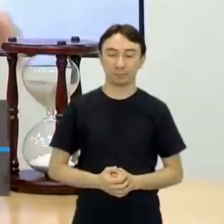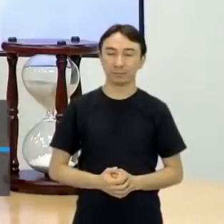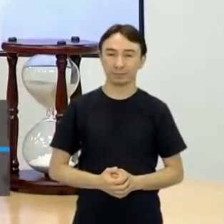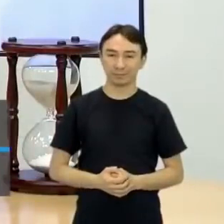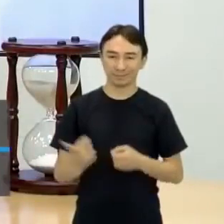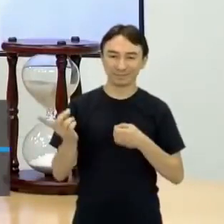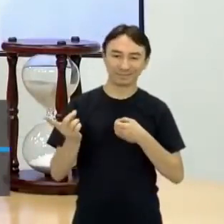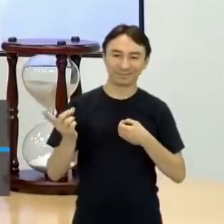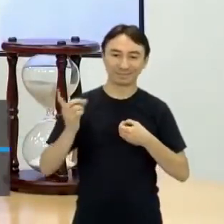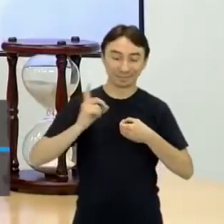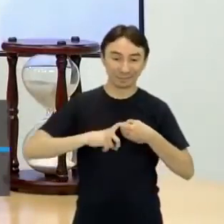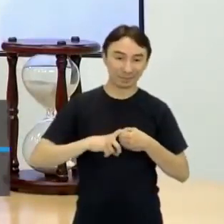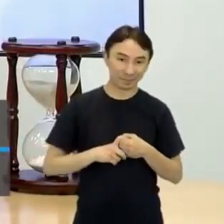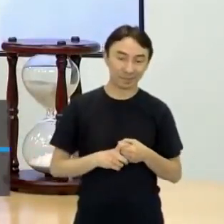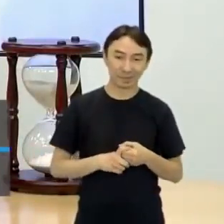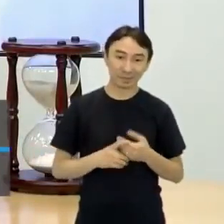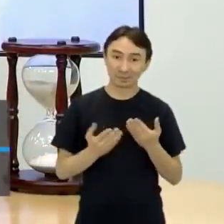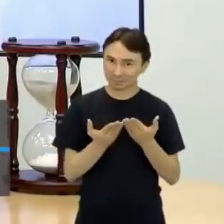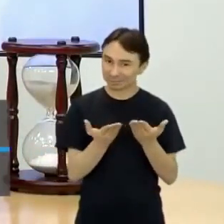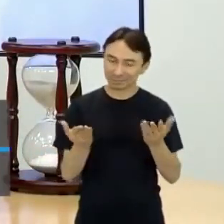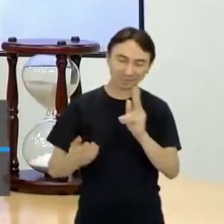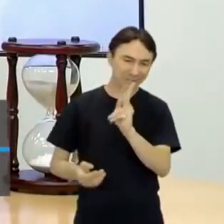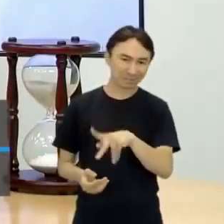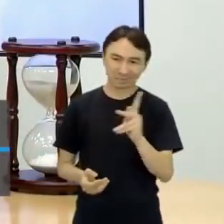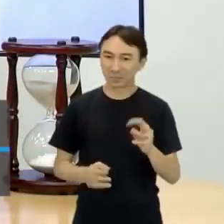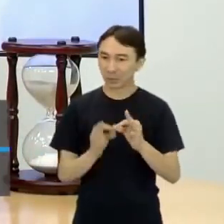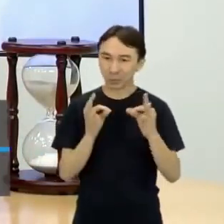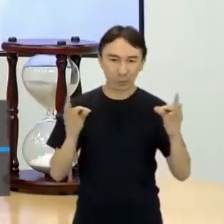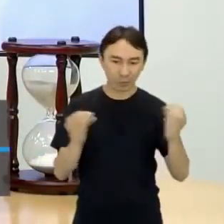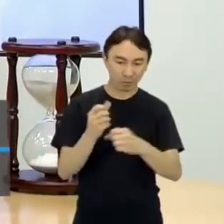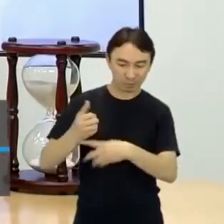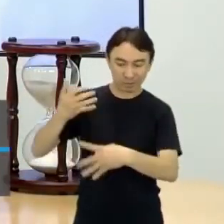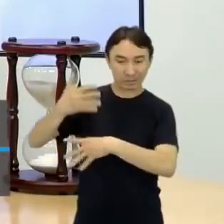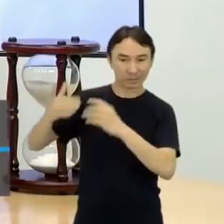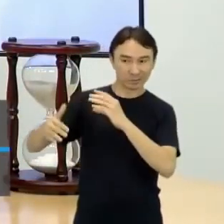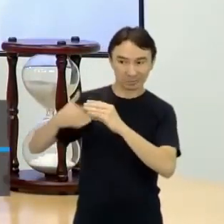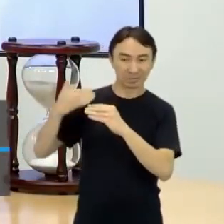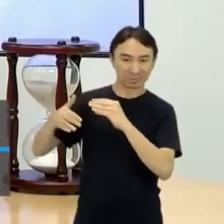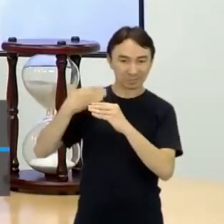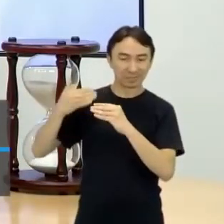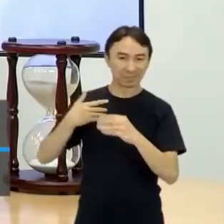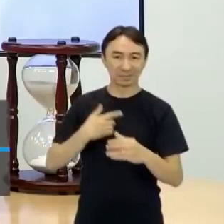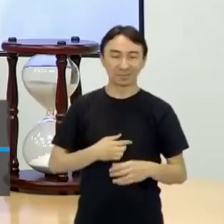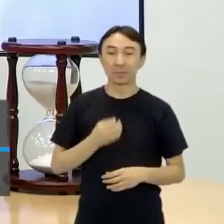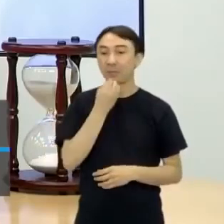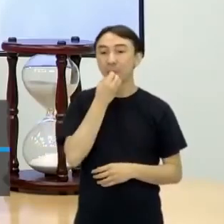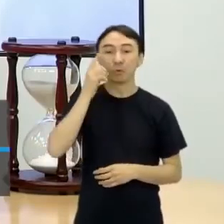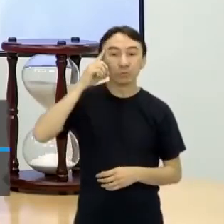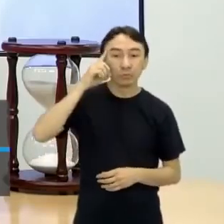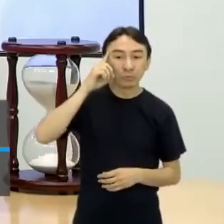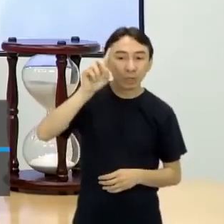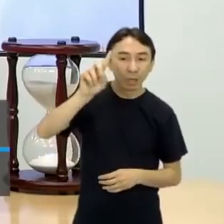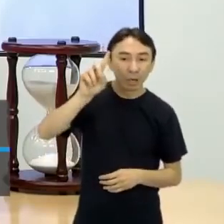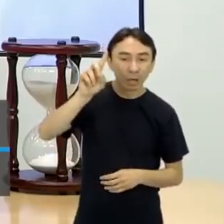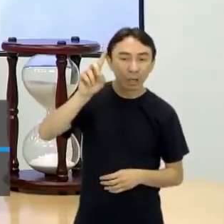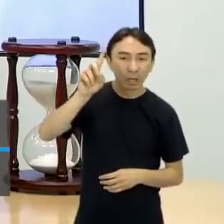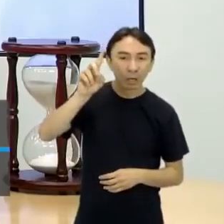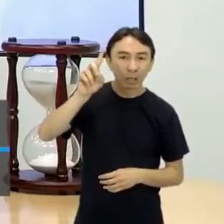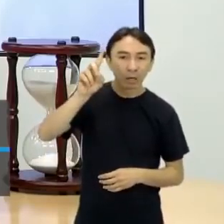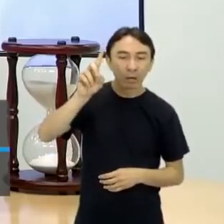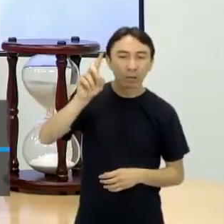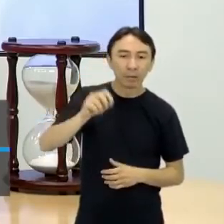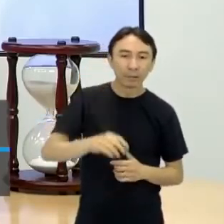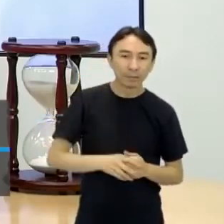Voltamos. Eu já quero agradecer aqui a todos os professores que estão comigo no chat acompanhando. Quero dar um bom dia, um bom dia